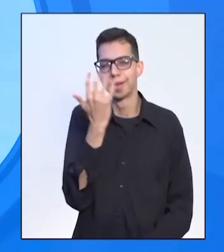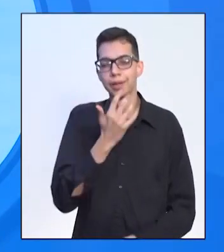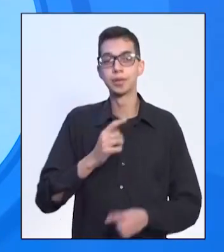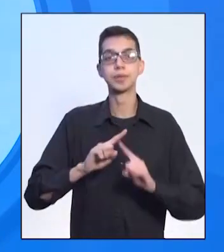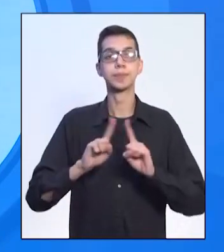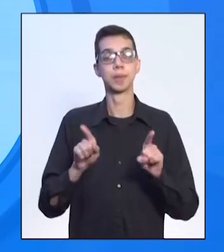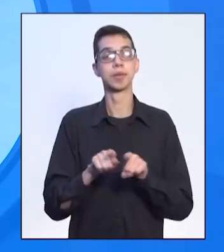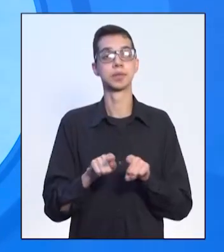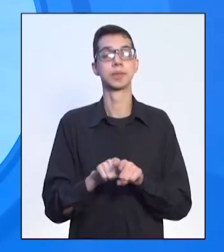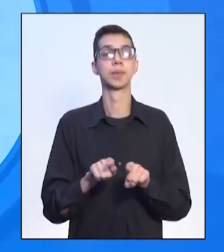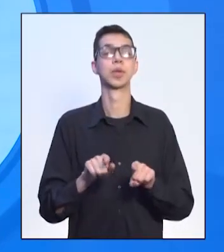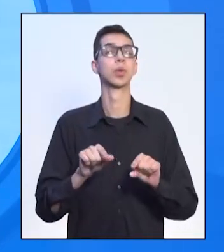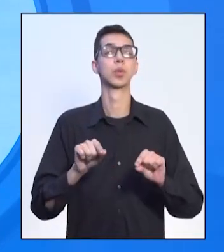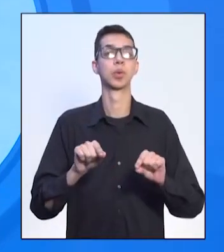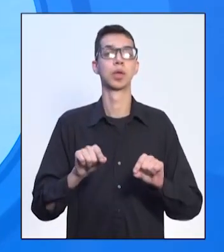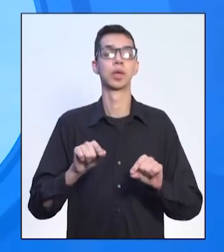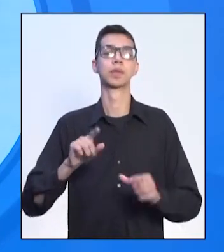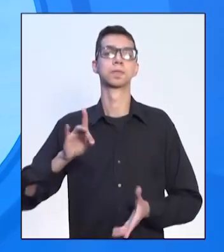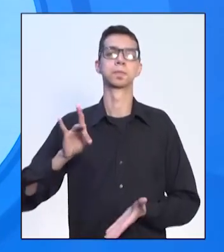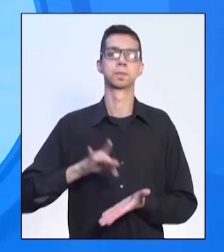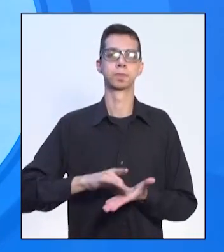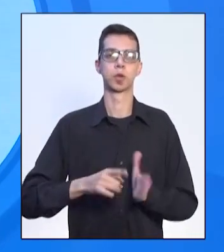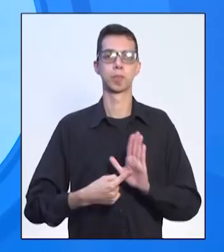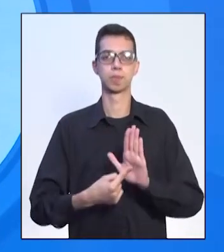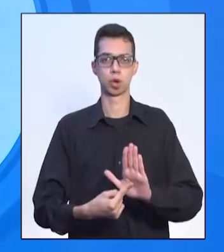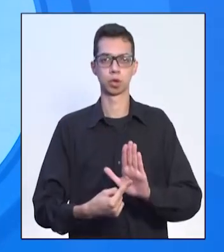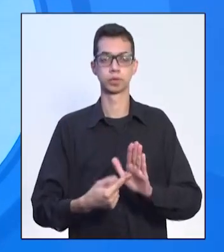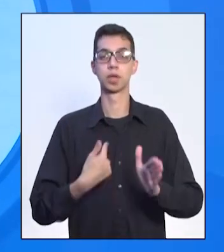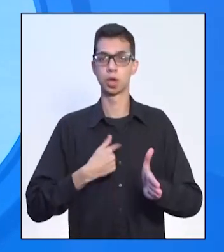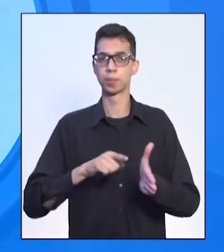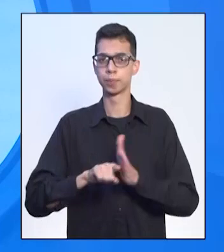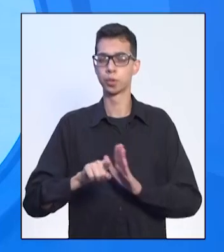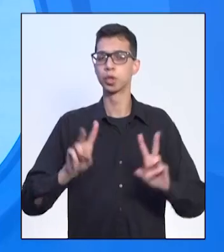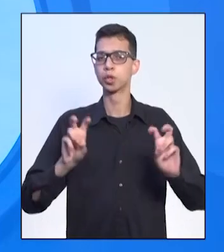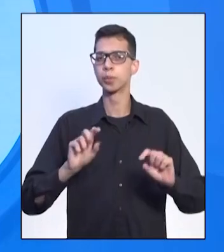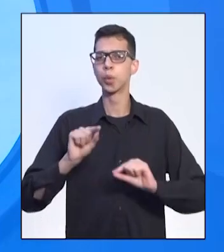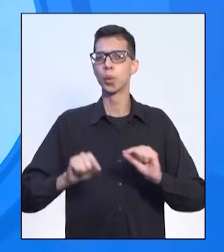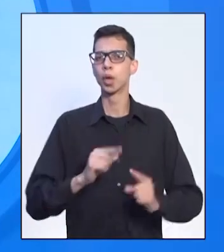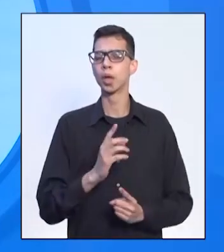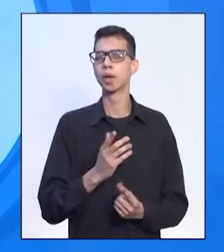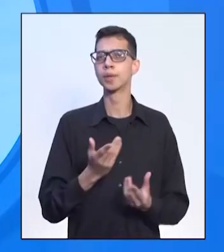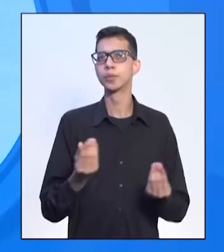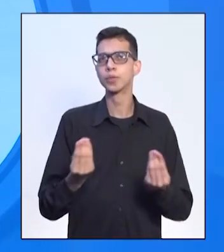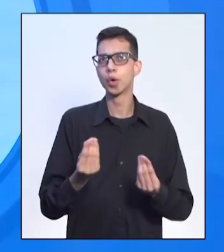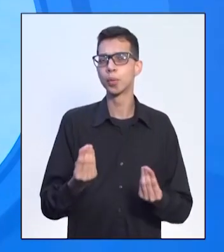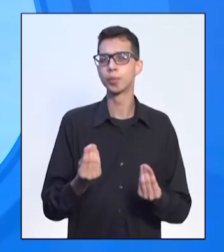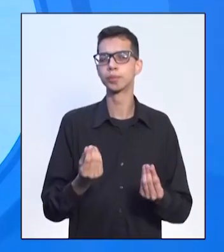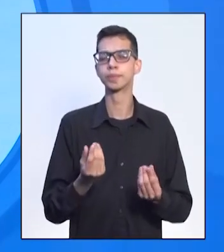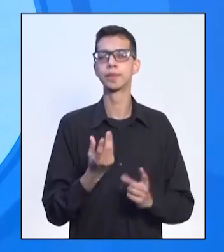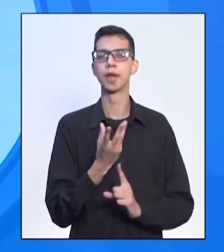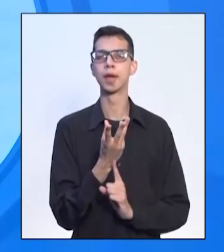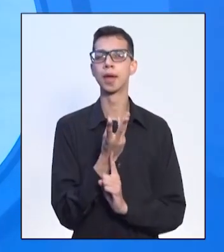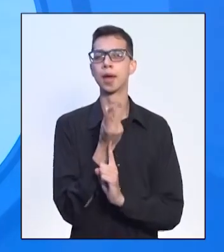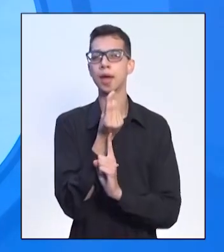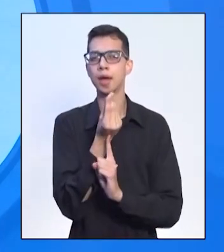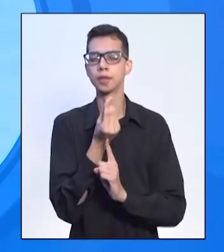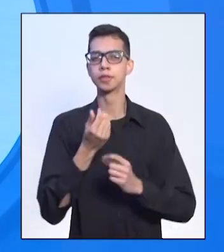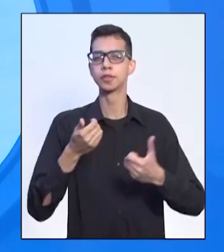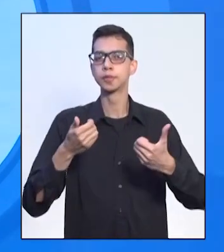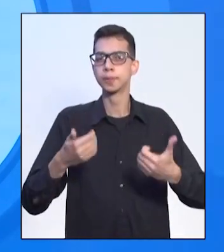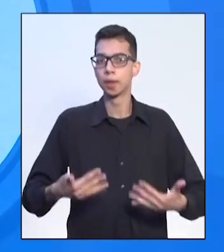real. Eu fiz uma pergunta para vocês justamente sobre que expressões artísticas eram capazes de explicar ou